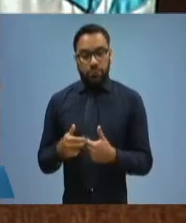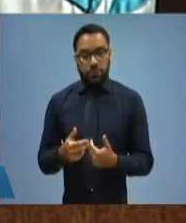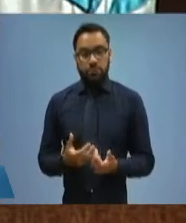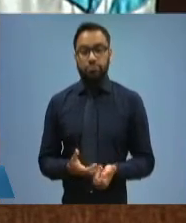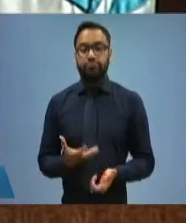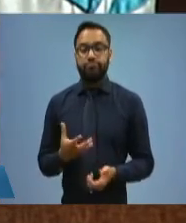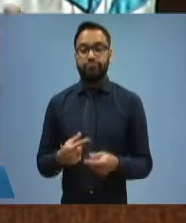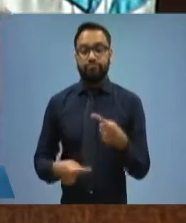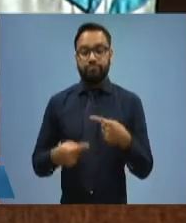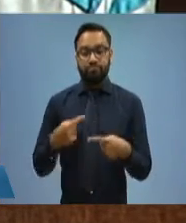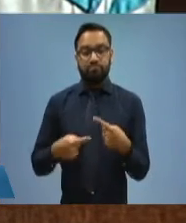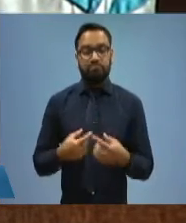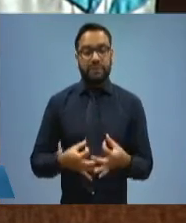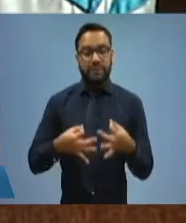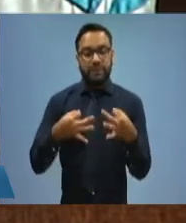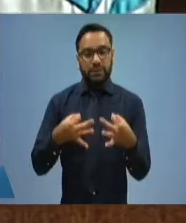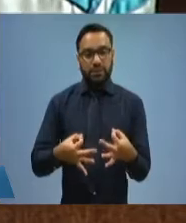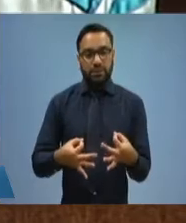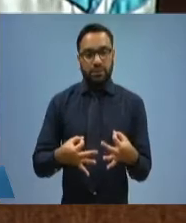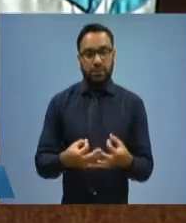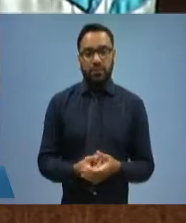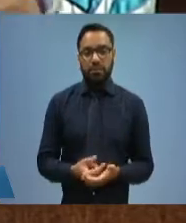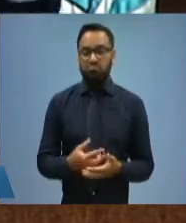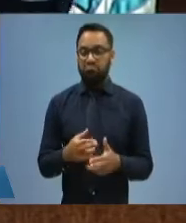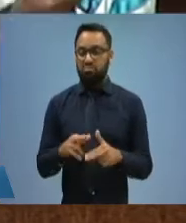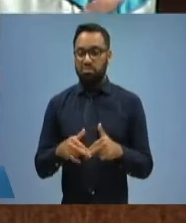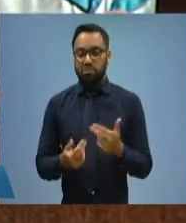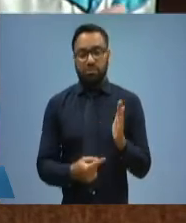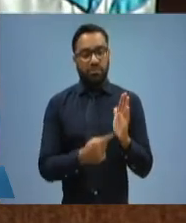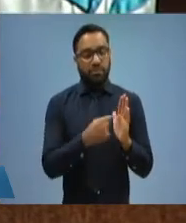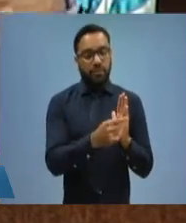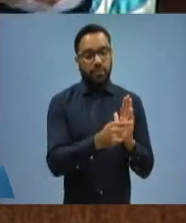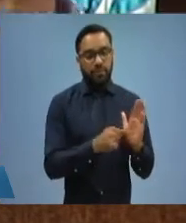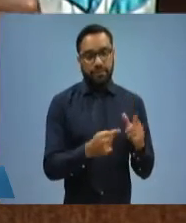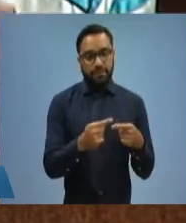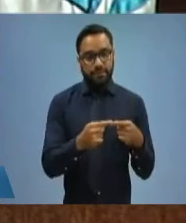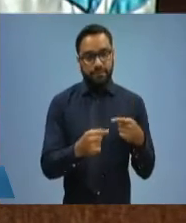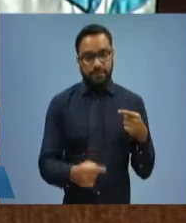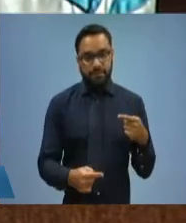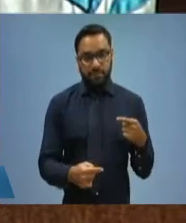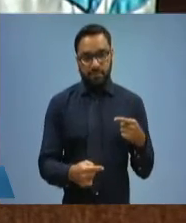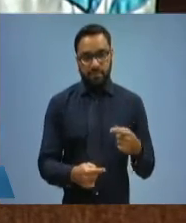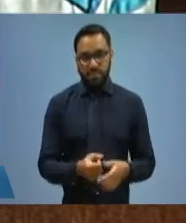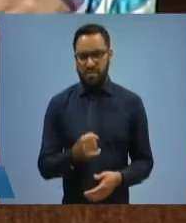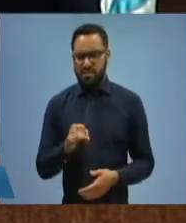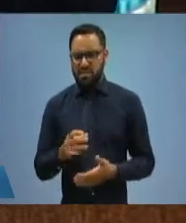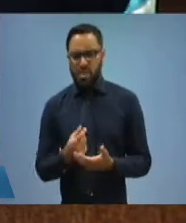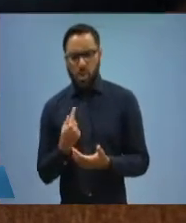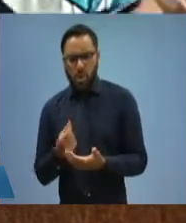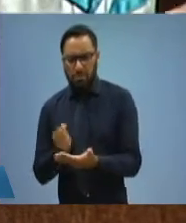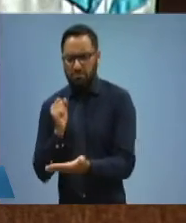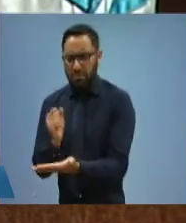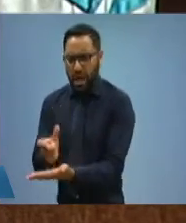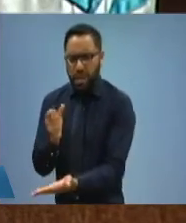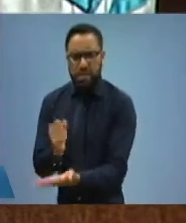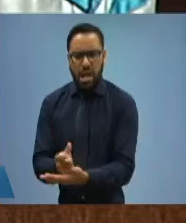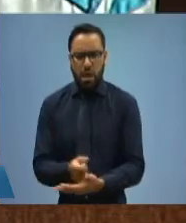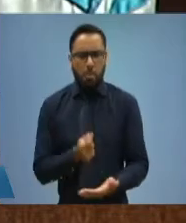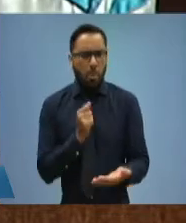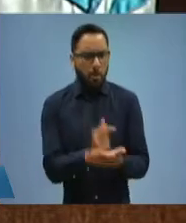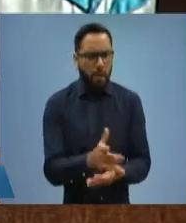e aberto, que não faz sentido esse veto. Se a gente estivesse criando estruturas, pedindo dinheiro, pedindo um fundo, criando uma estrutura